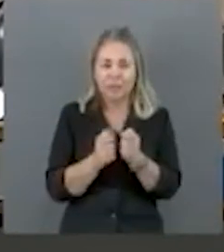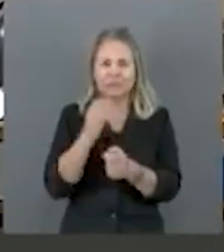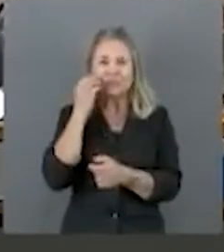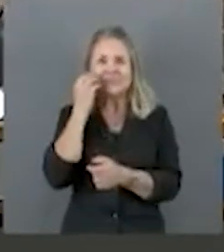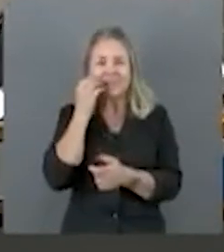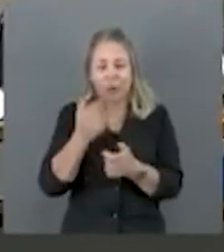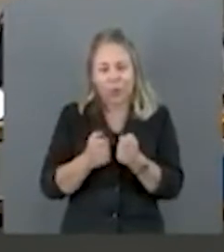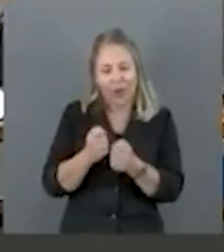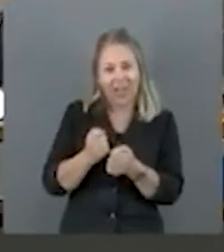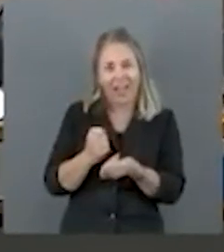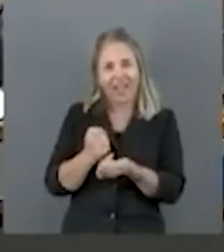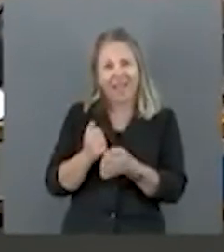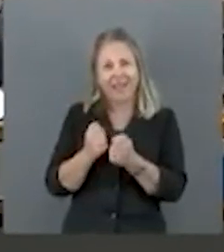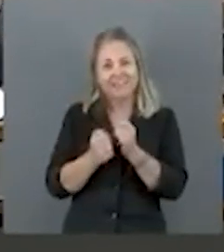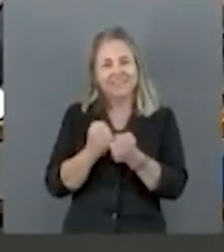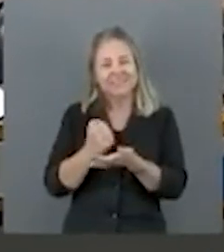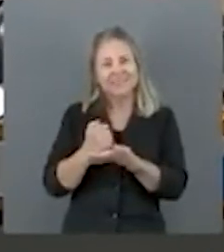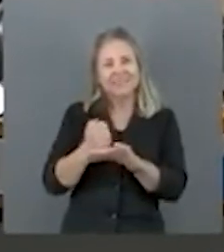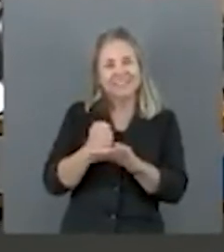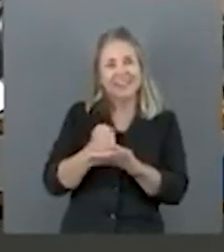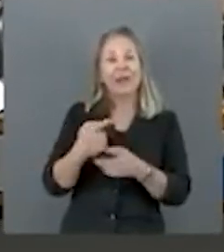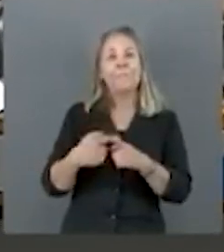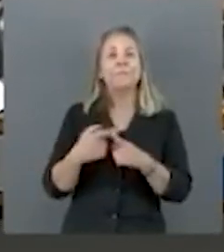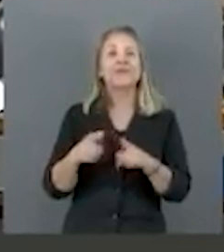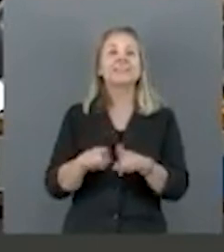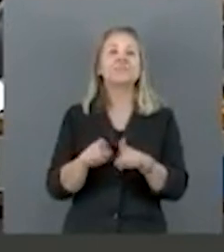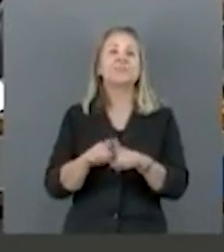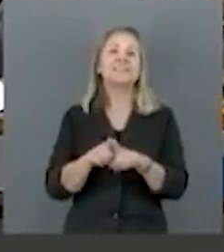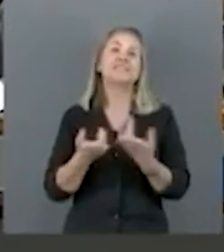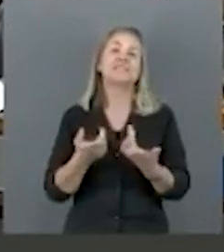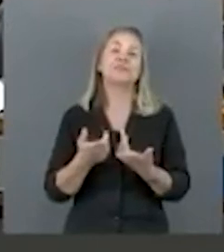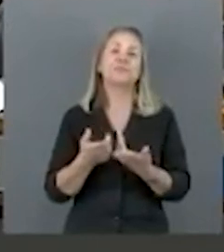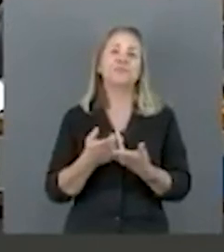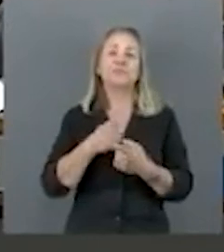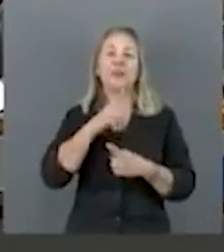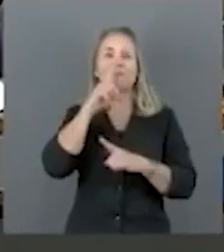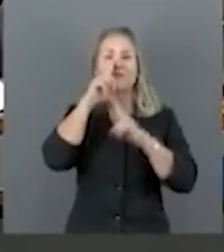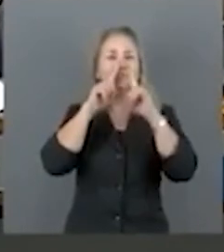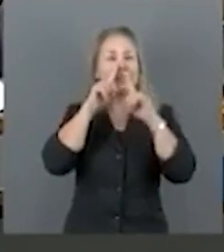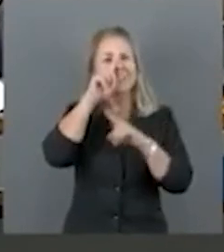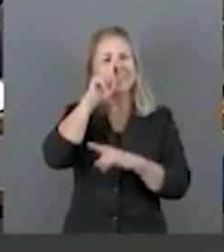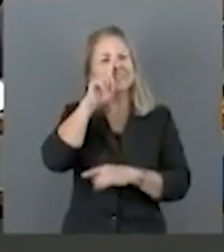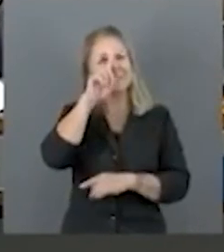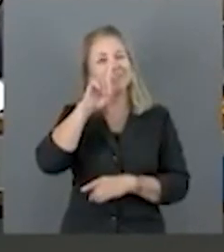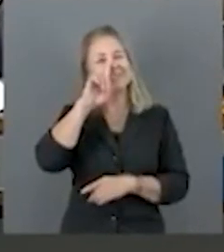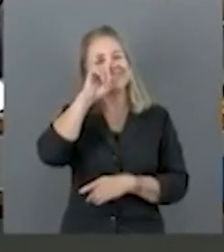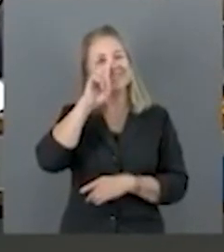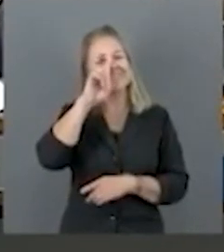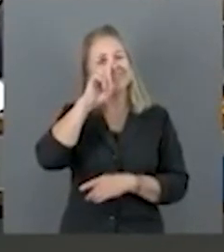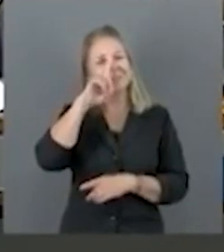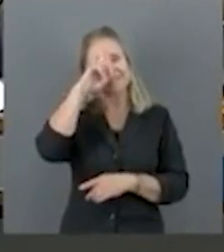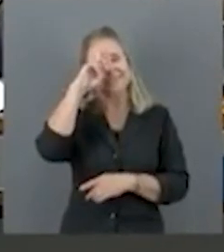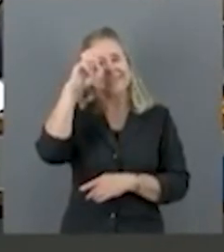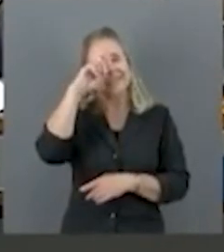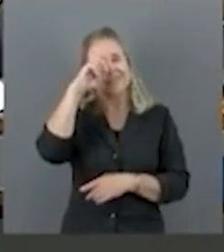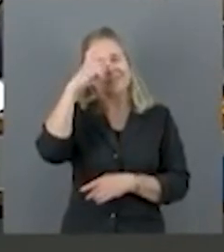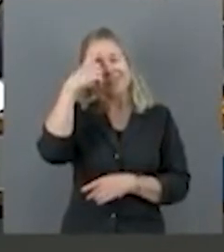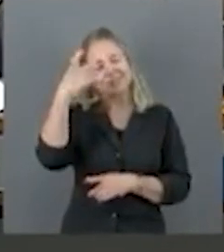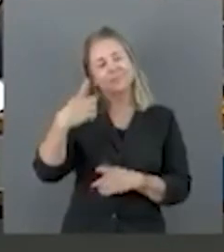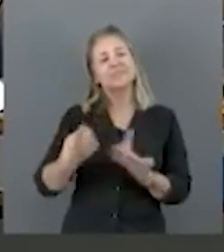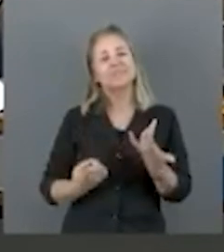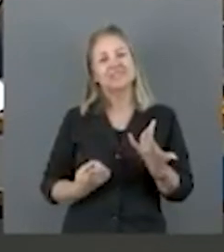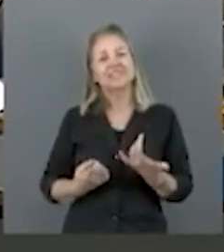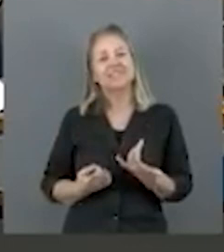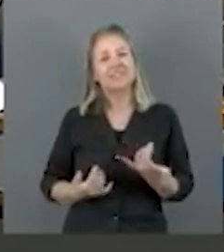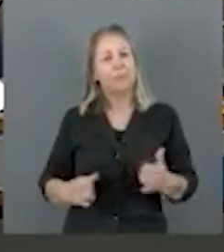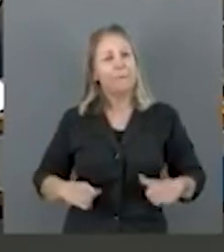jogam online, né? Inclusive porque elas são vítimas de perseguição e de ódio nessas comunidades, né? Olha só. Então, tem